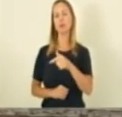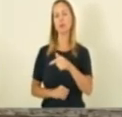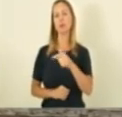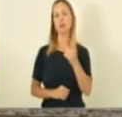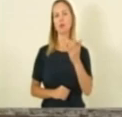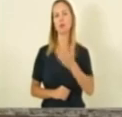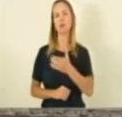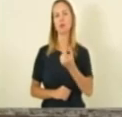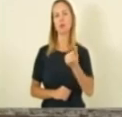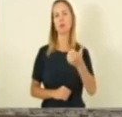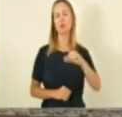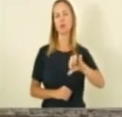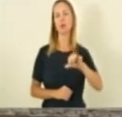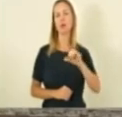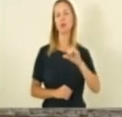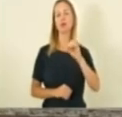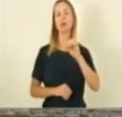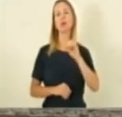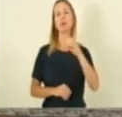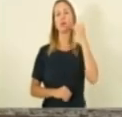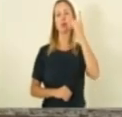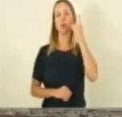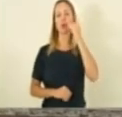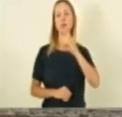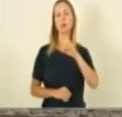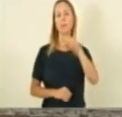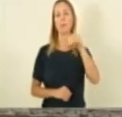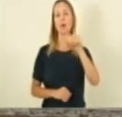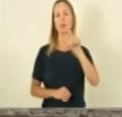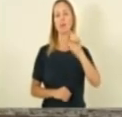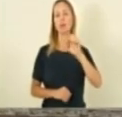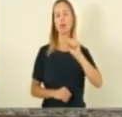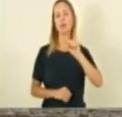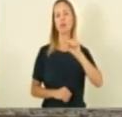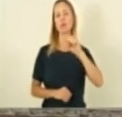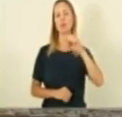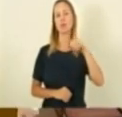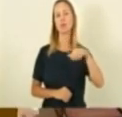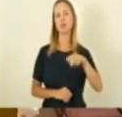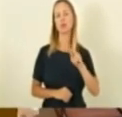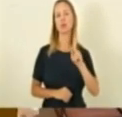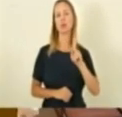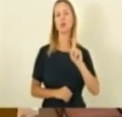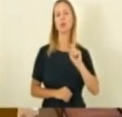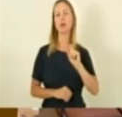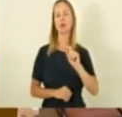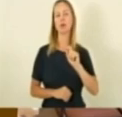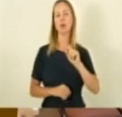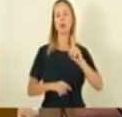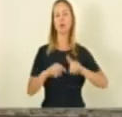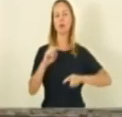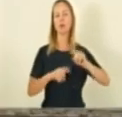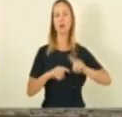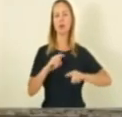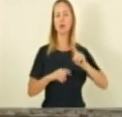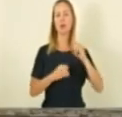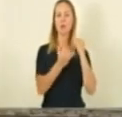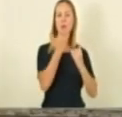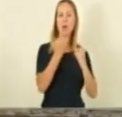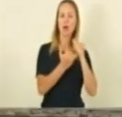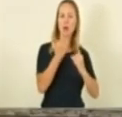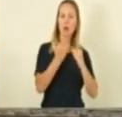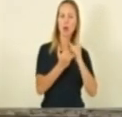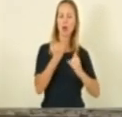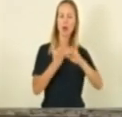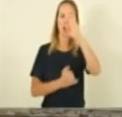Sérgio Majeski, que dispõe sobre o direito de receber gratuitamente outro produto idêntico ou similar